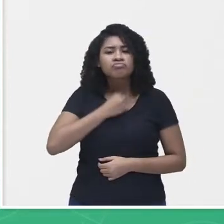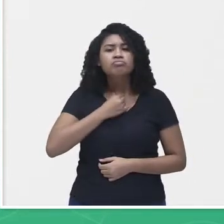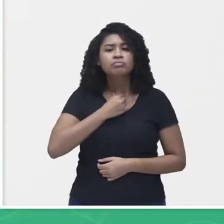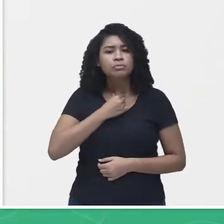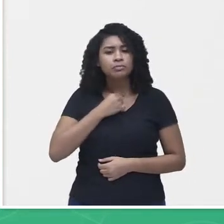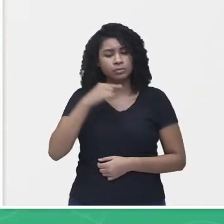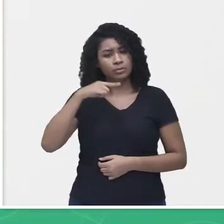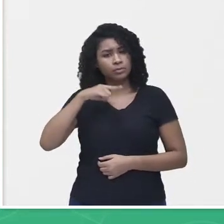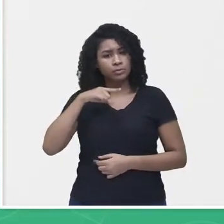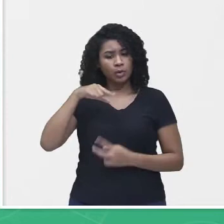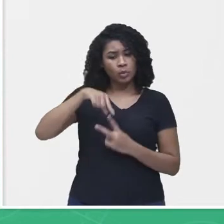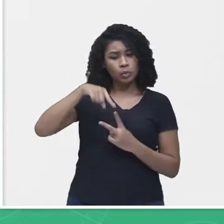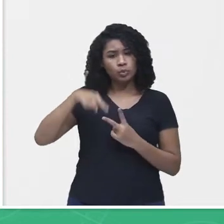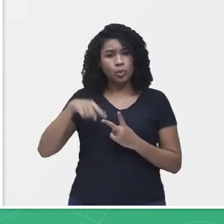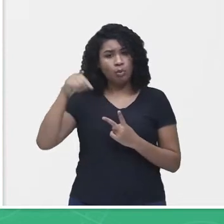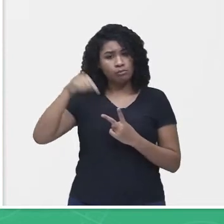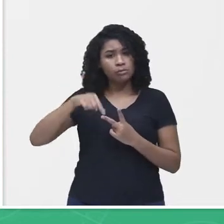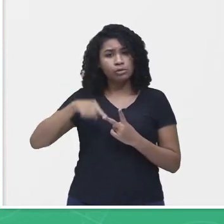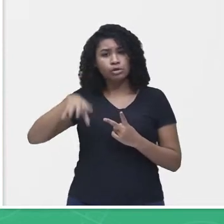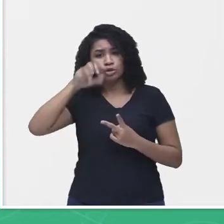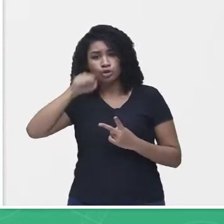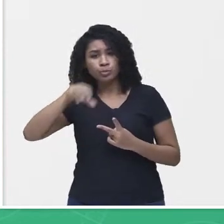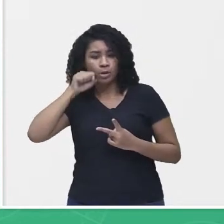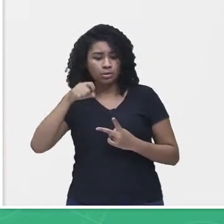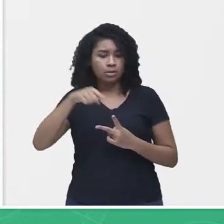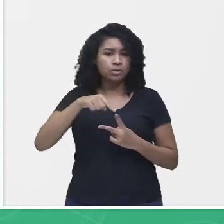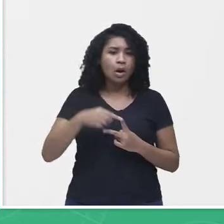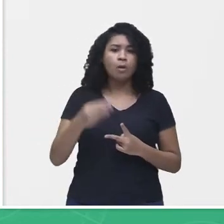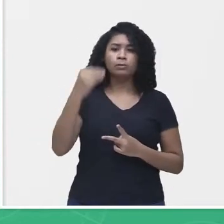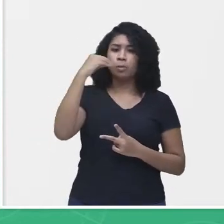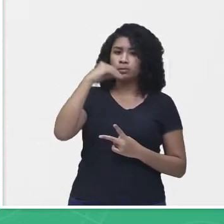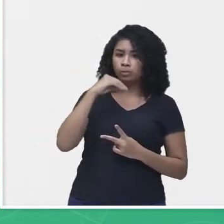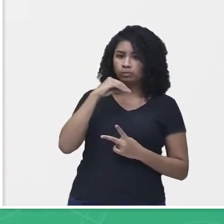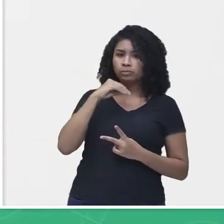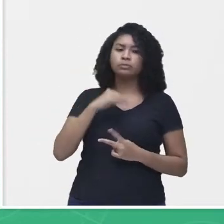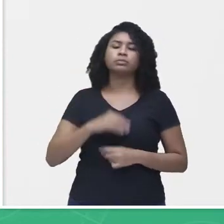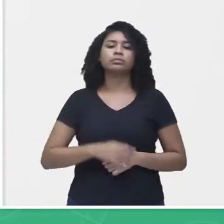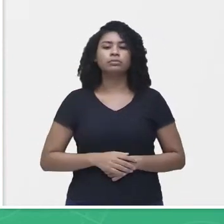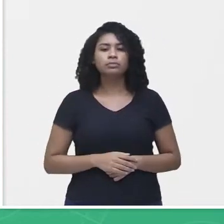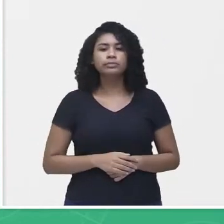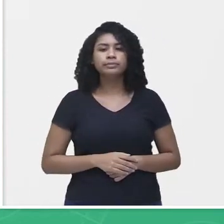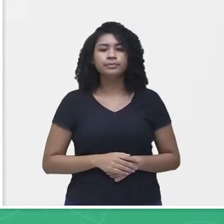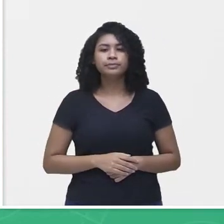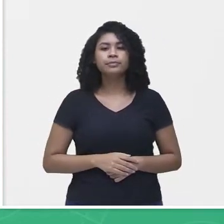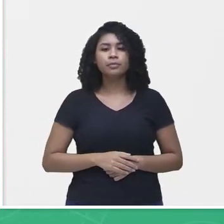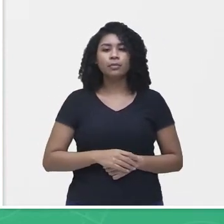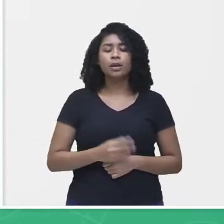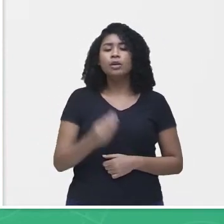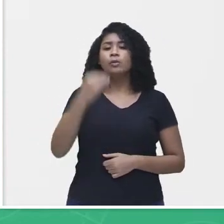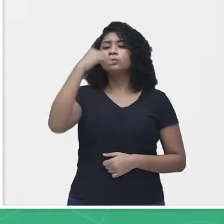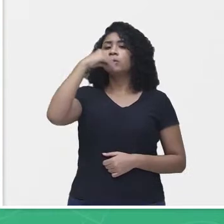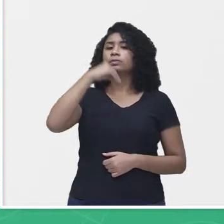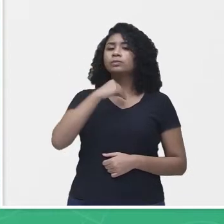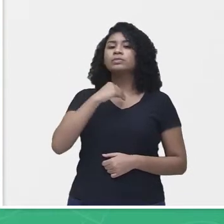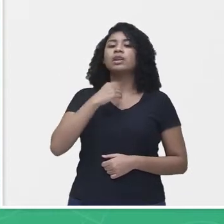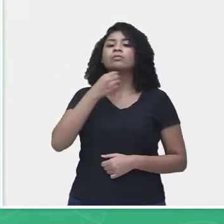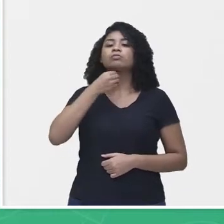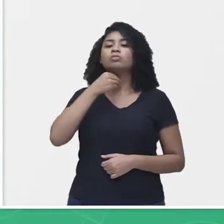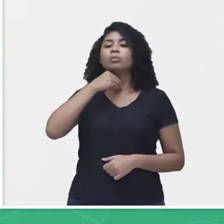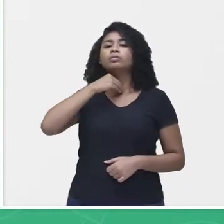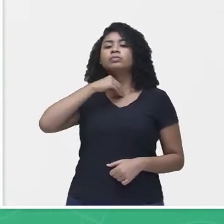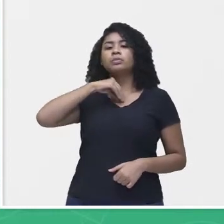respiratório quanto do digestório, certo? No sistema digestório, o bolo alimentar passa da faringe e vai para